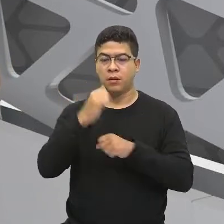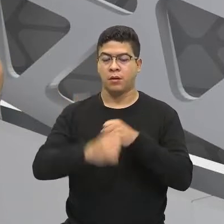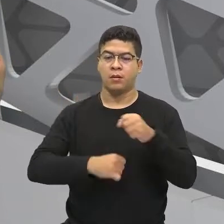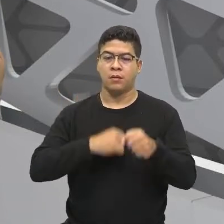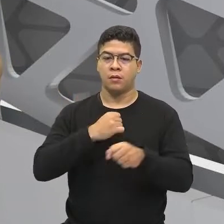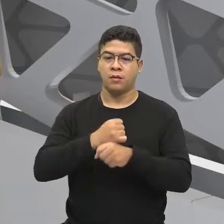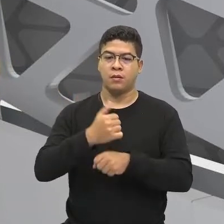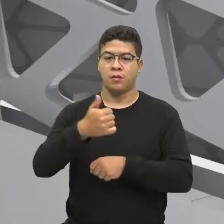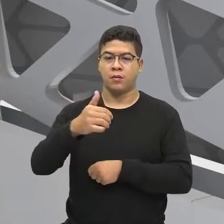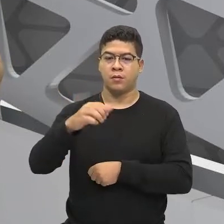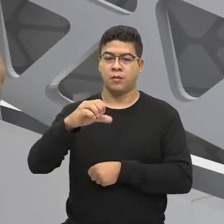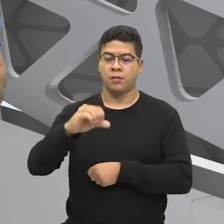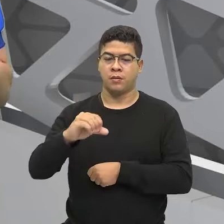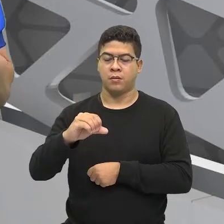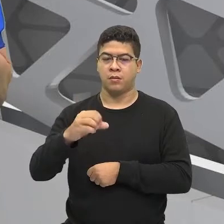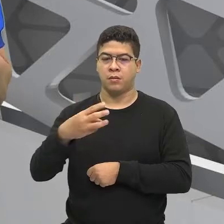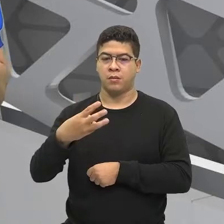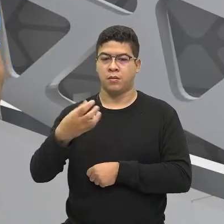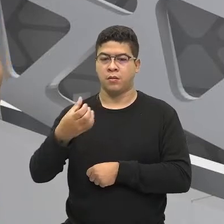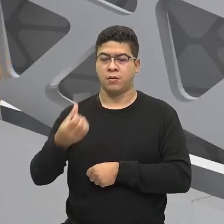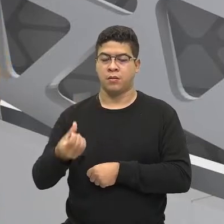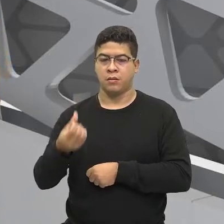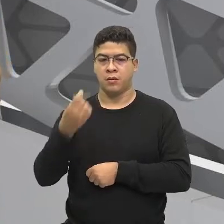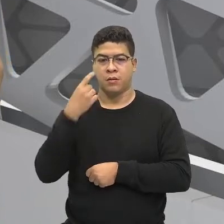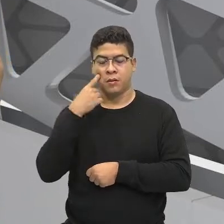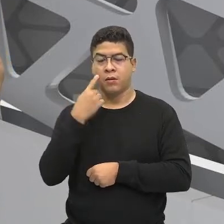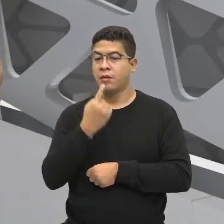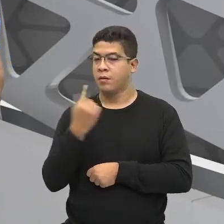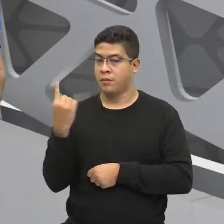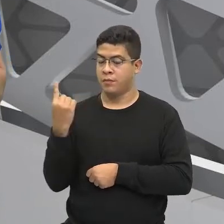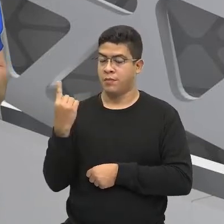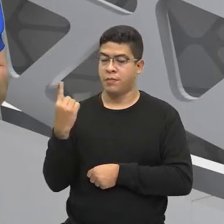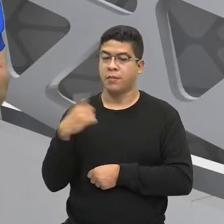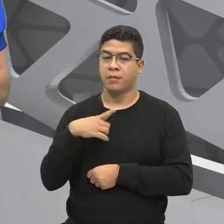1936. Tem o Mafuado Malungo, que foi em